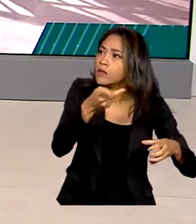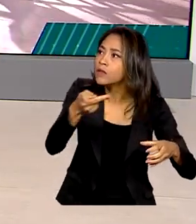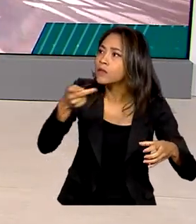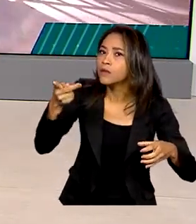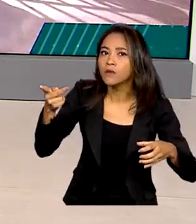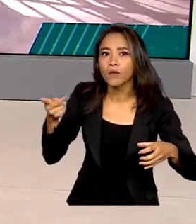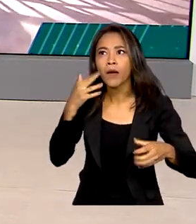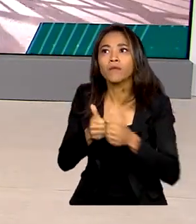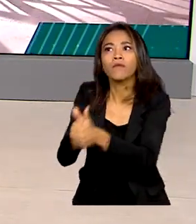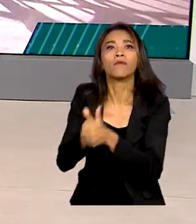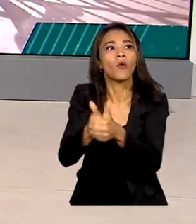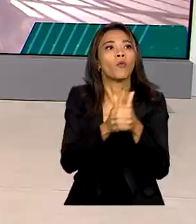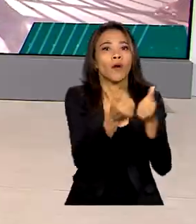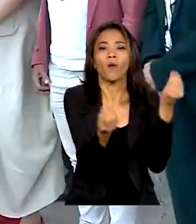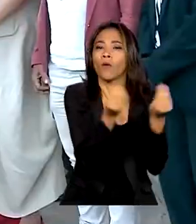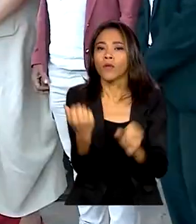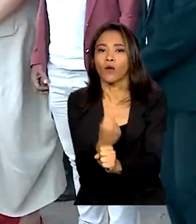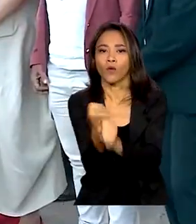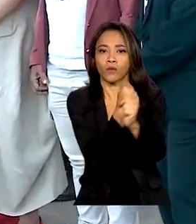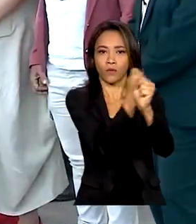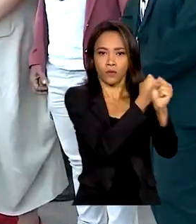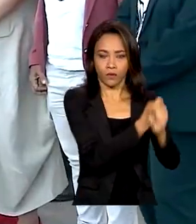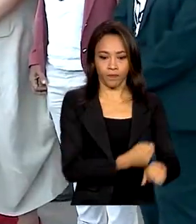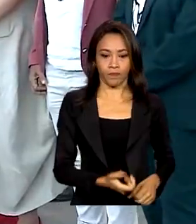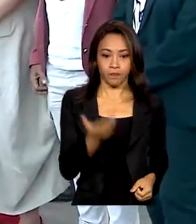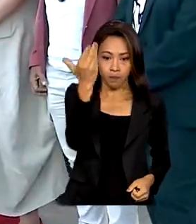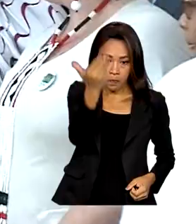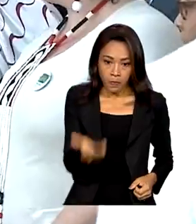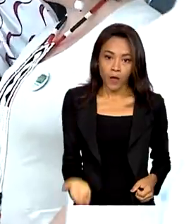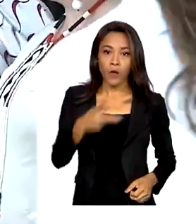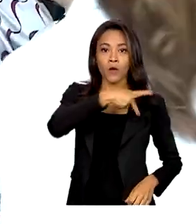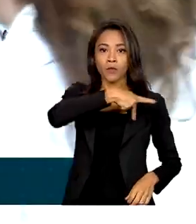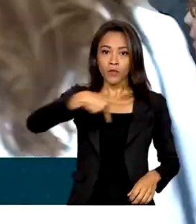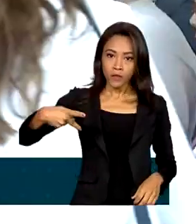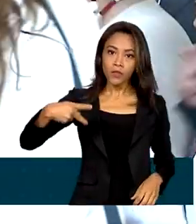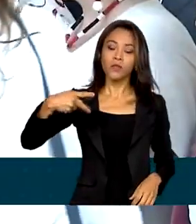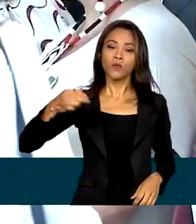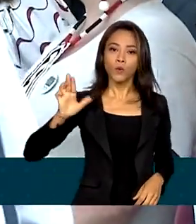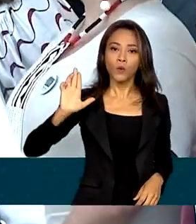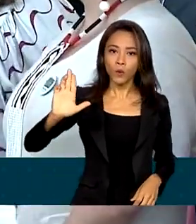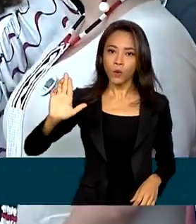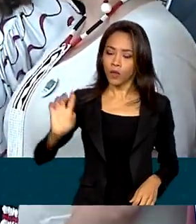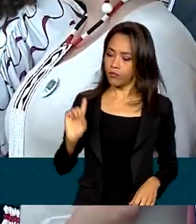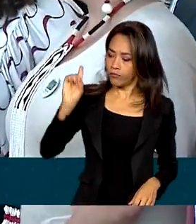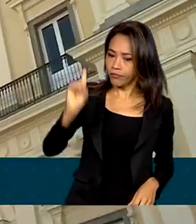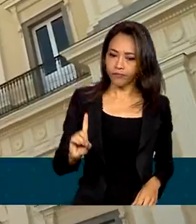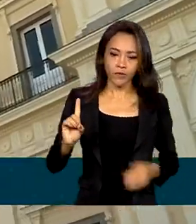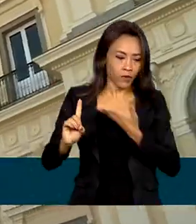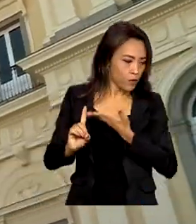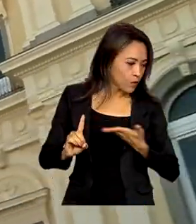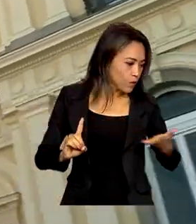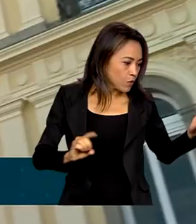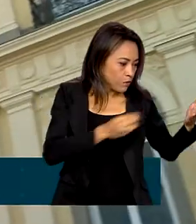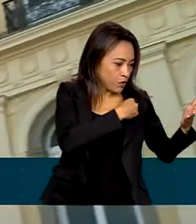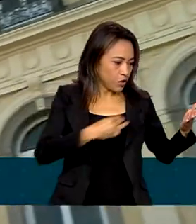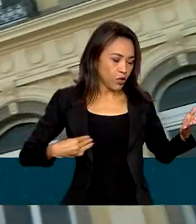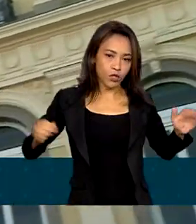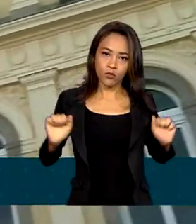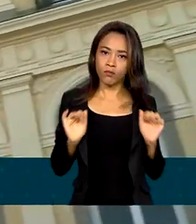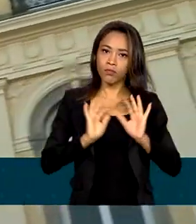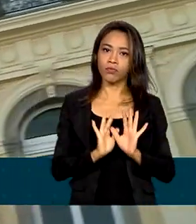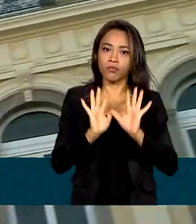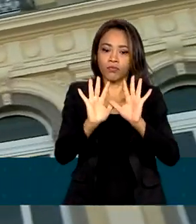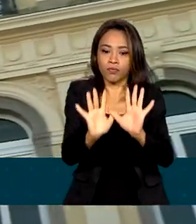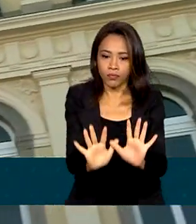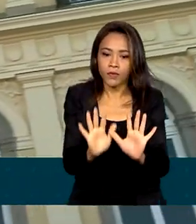o andamento das obras. O presidente Lula visitou, acompanhado de ministros, o prédio do Museu